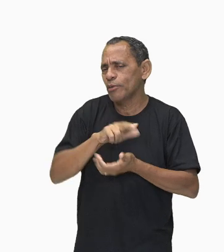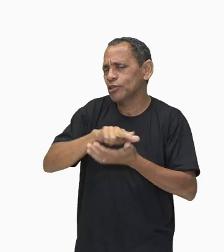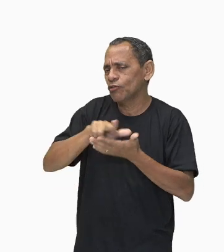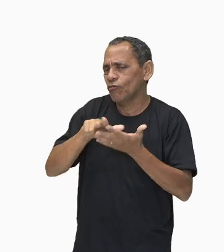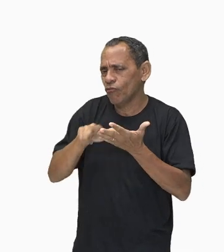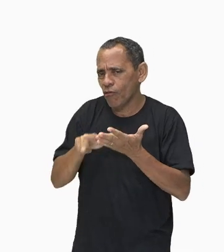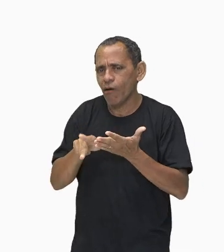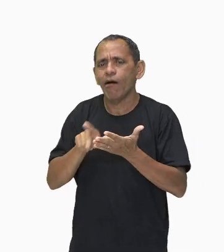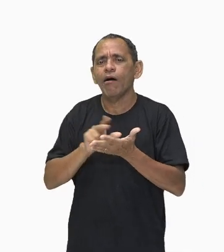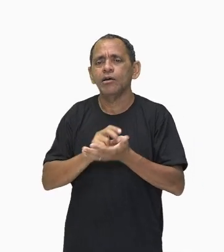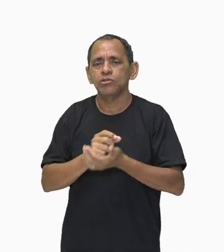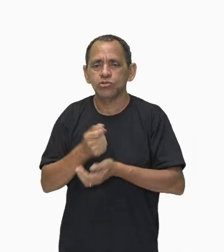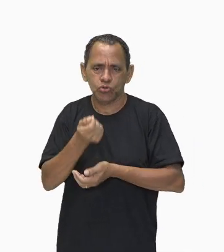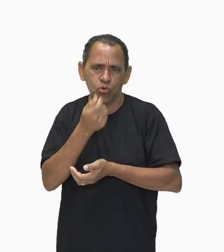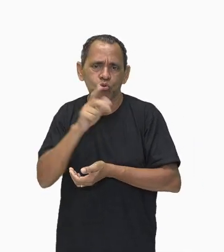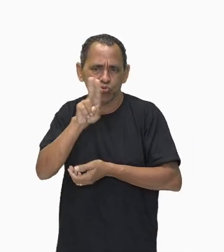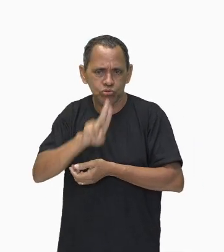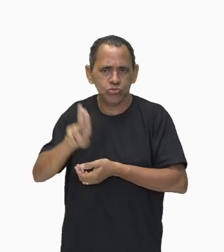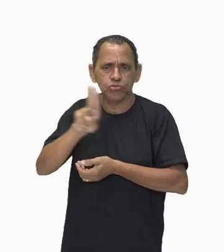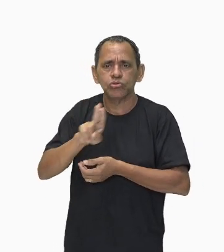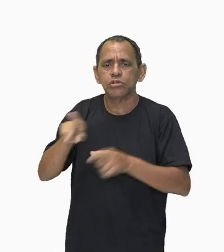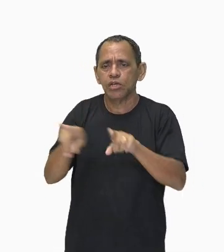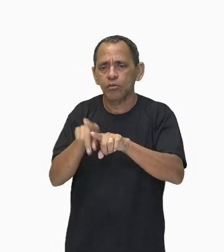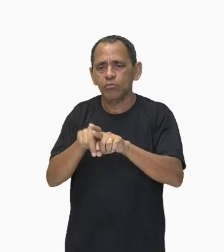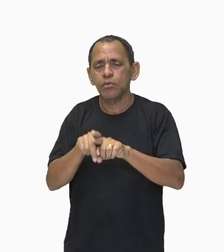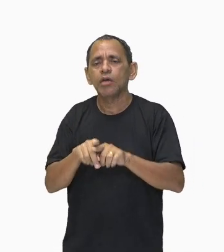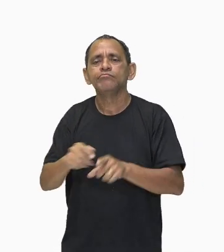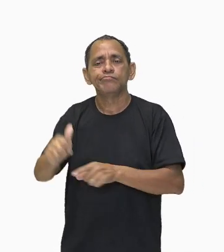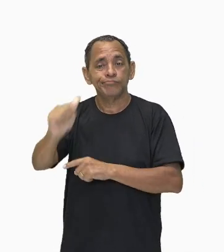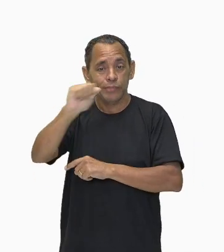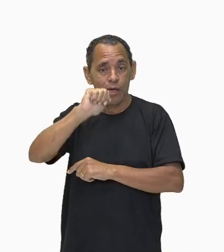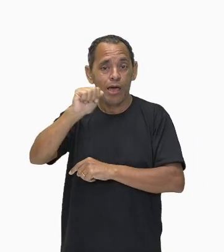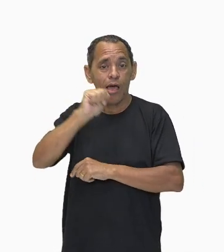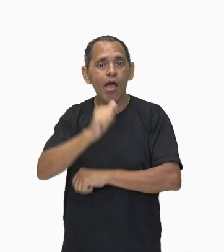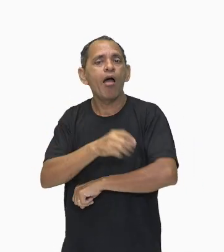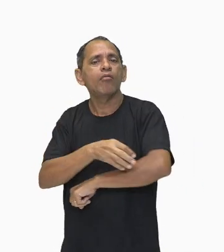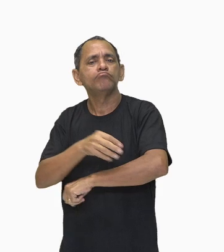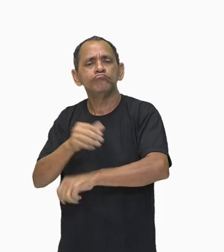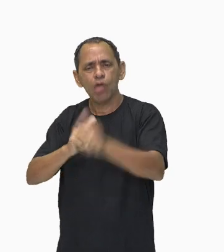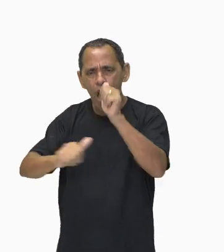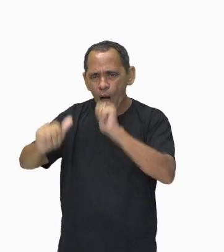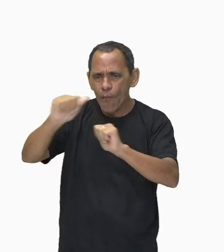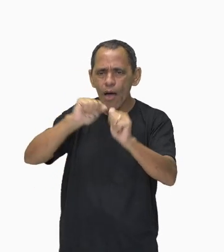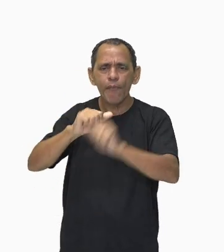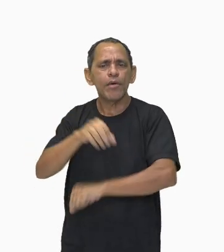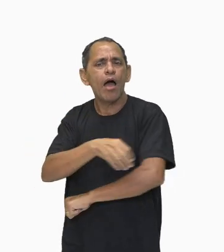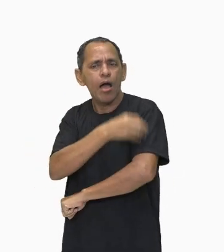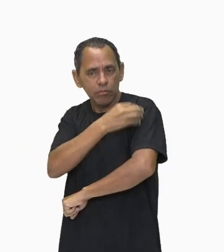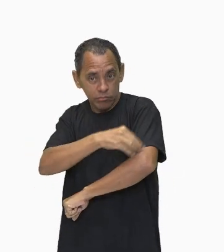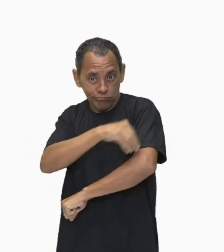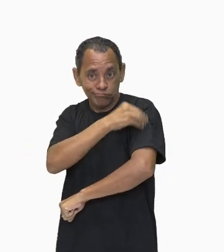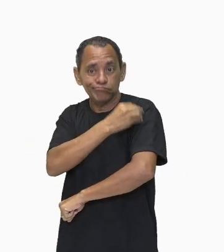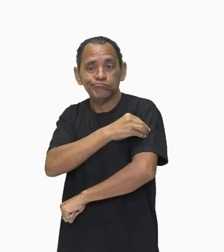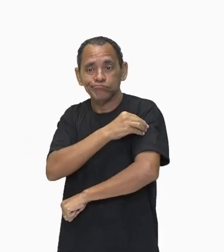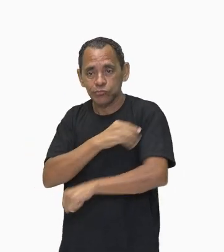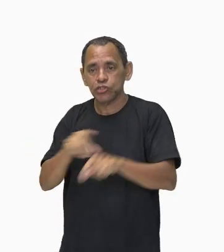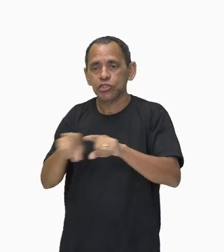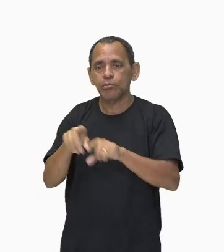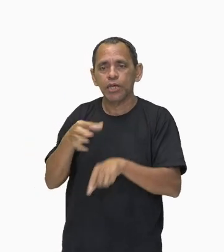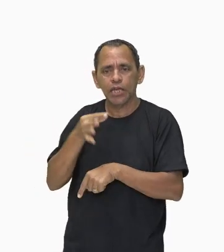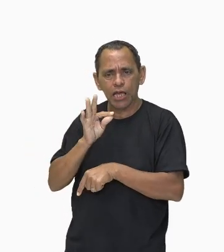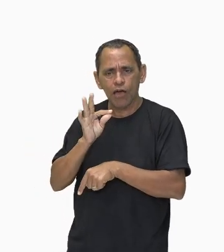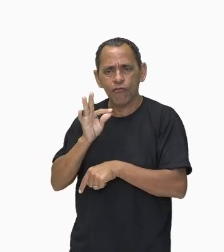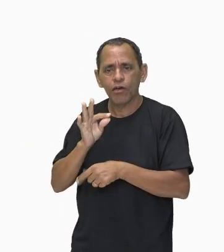consumo excessivo de bebidas alcoólicas e também cafeína. Na ilustração ao lado,